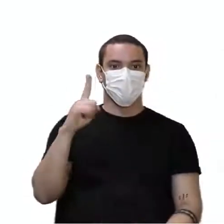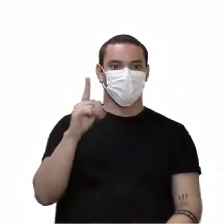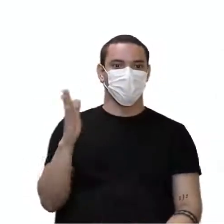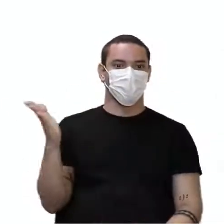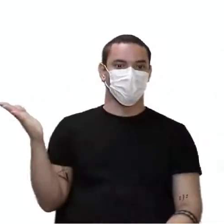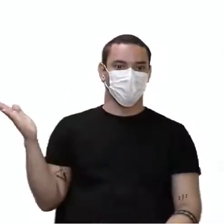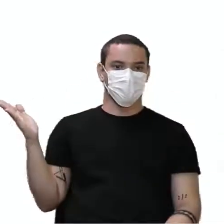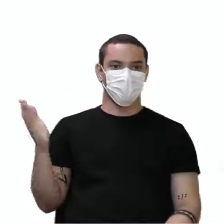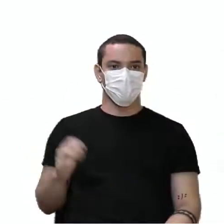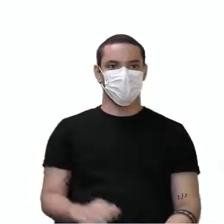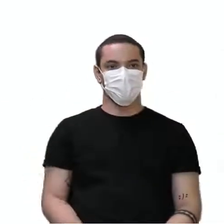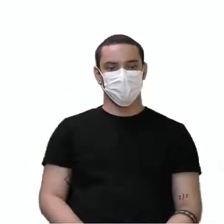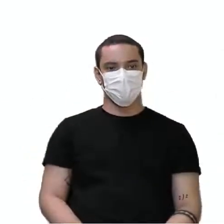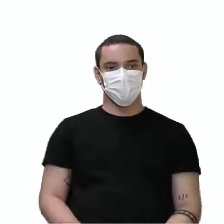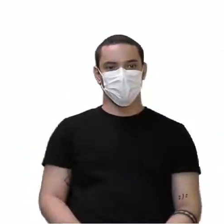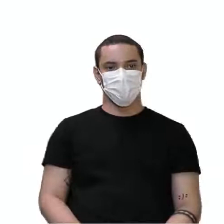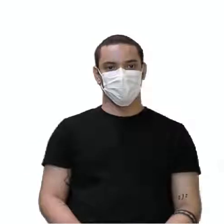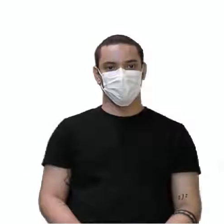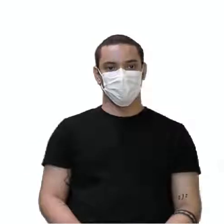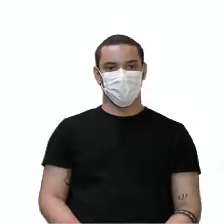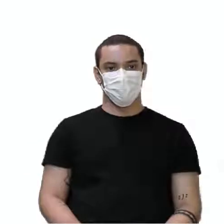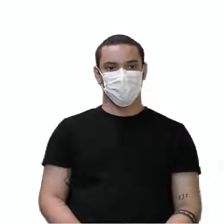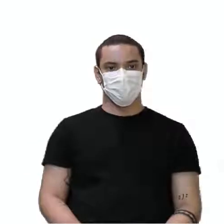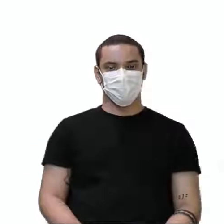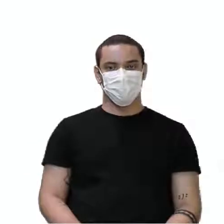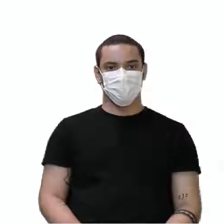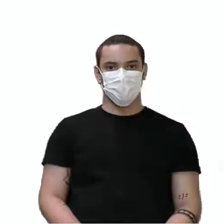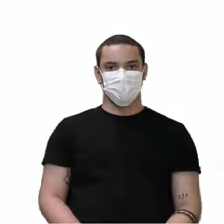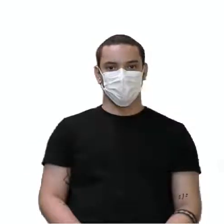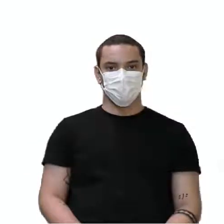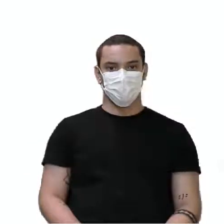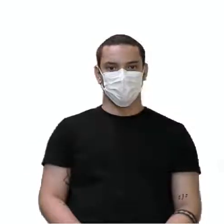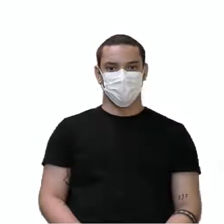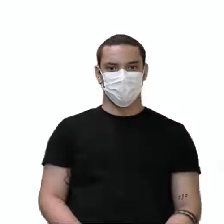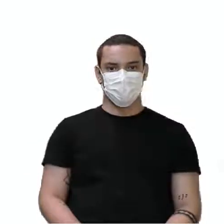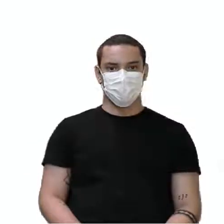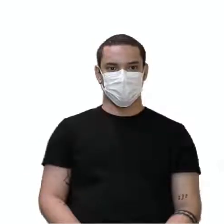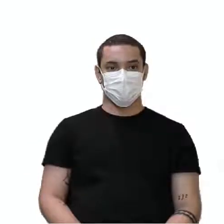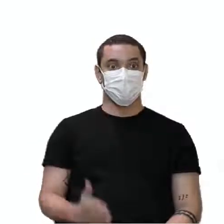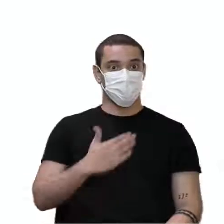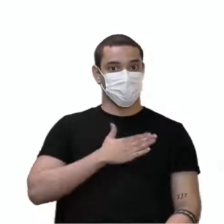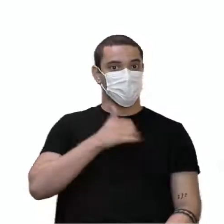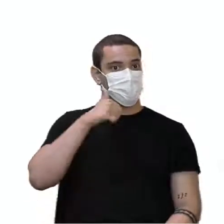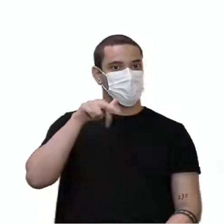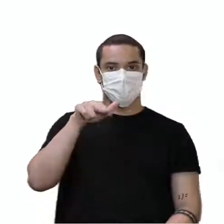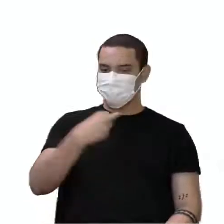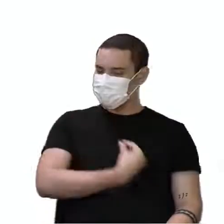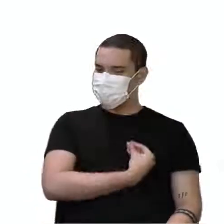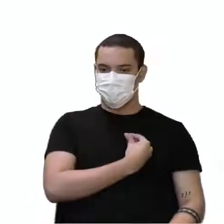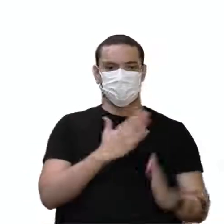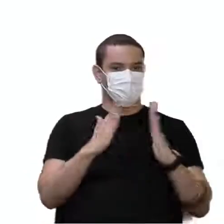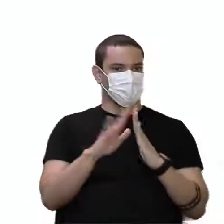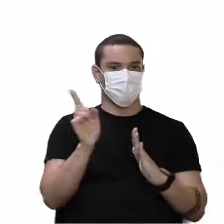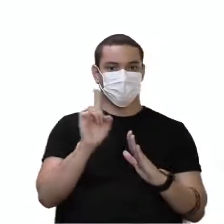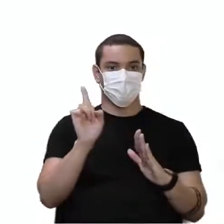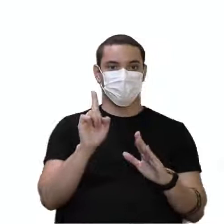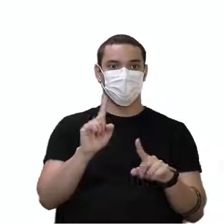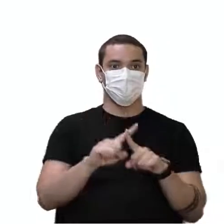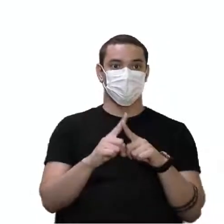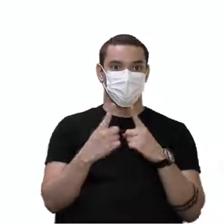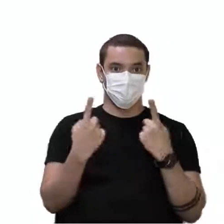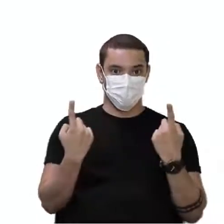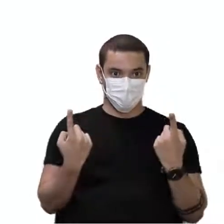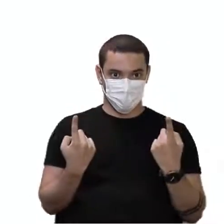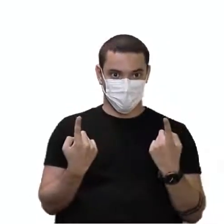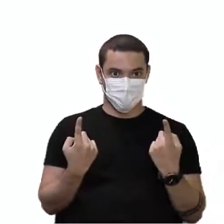aí. My sister isn't at home right now. Minha irmã não está em casa agora. My sister